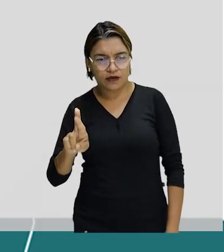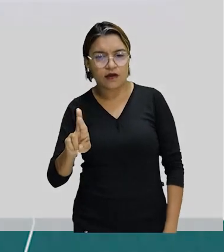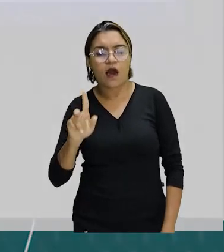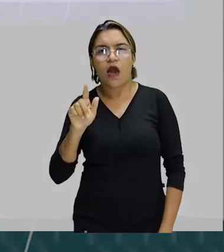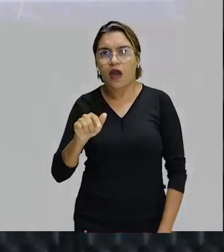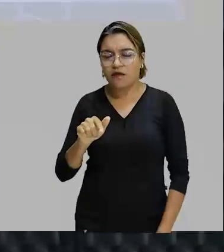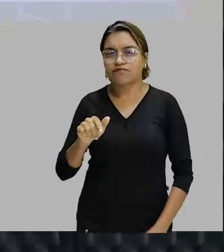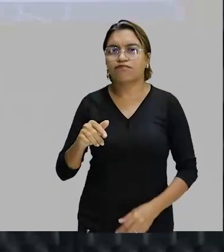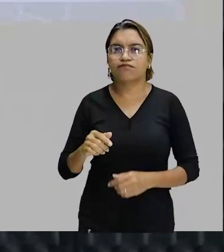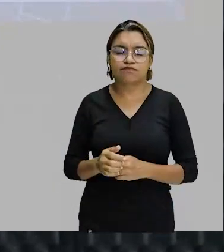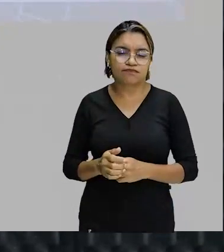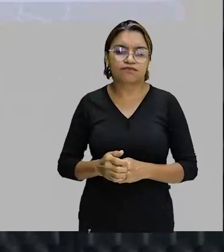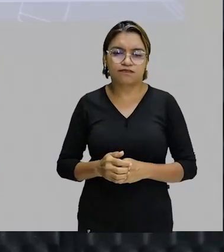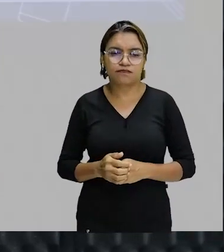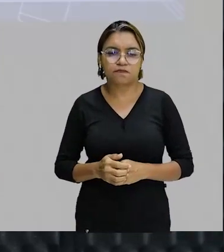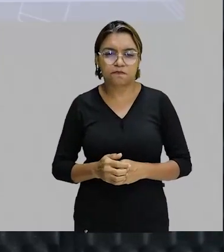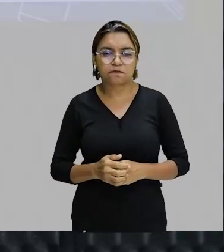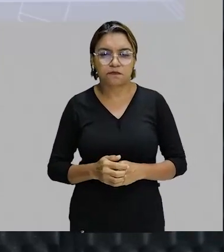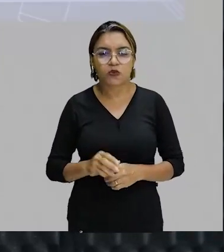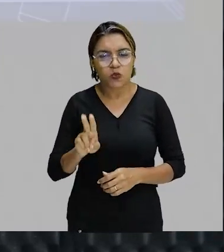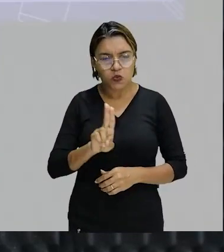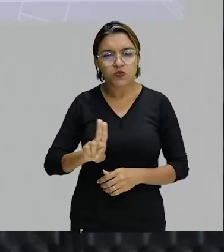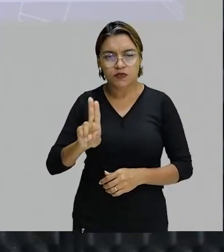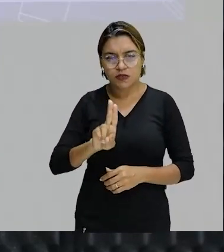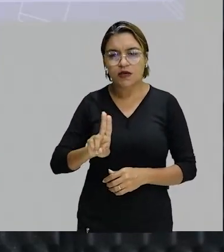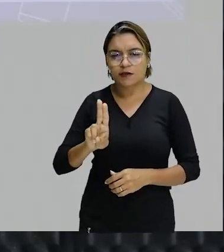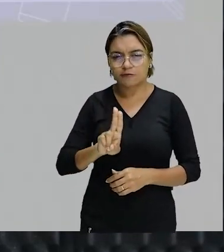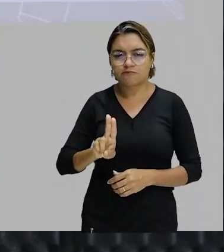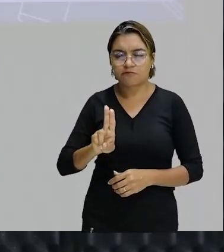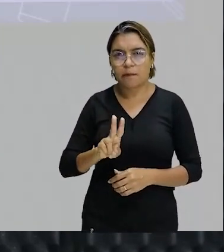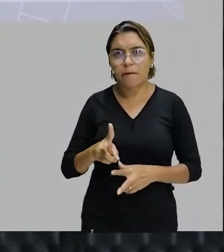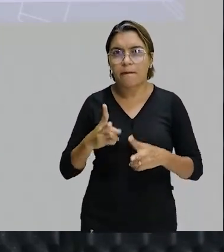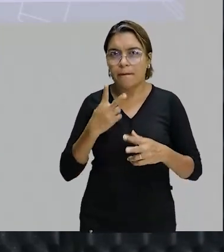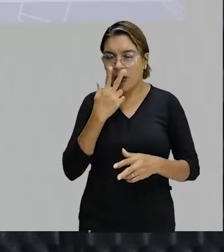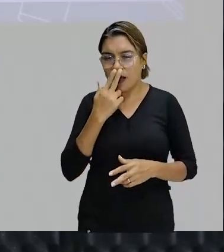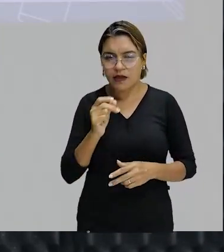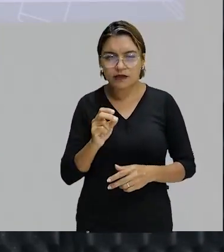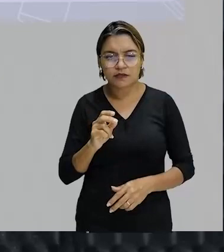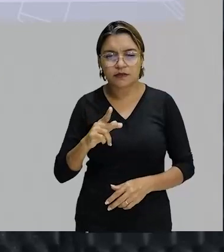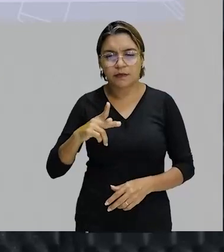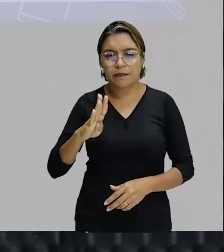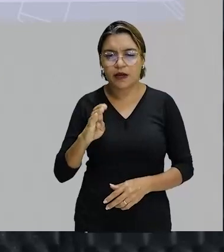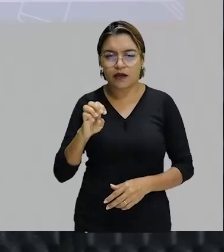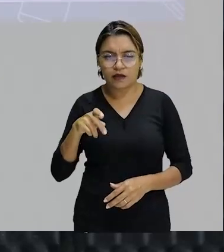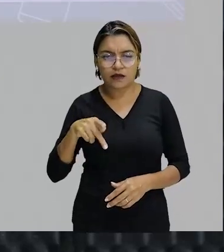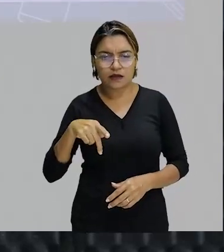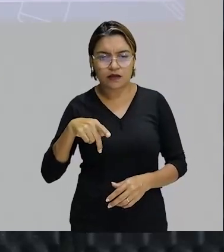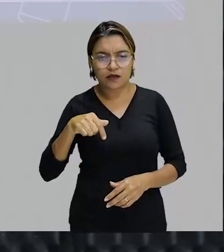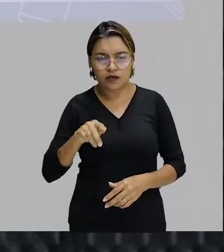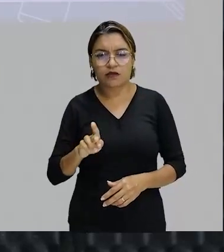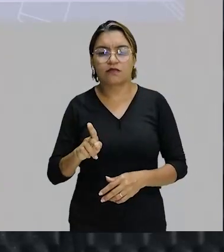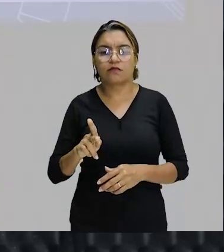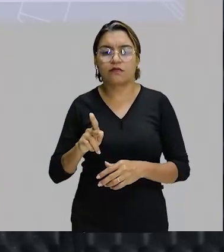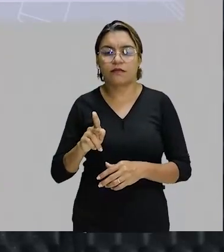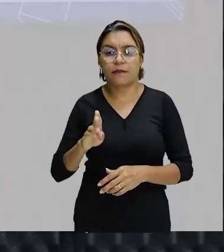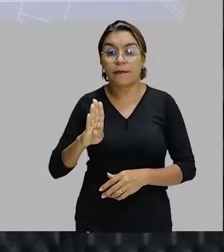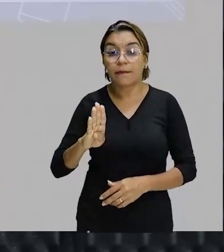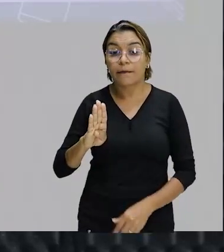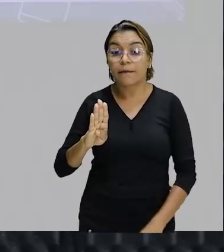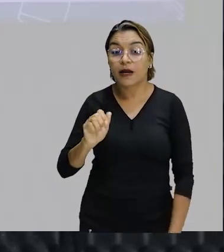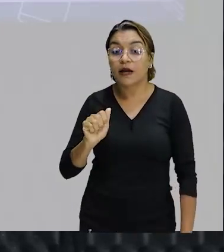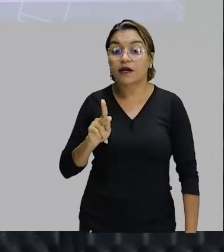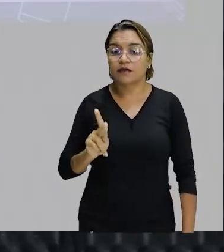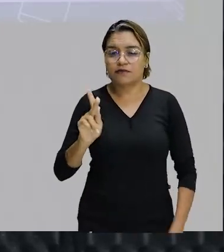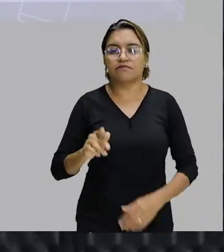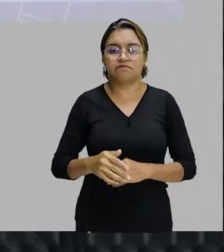no entanto, é uma conjunção adversativa, however, mesma coisa que but, tá? Mas, apesar dos dois, tanto o